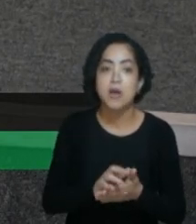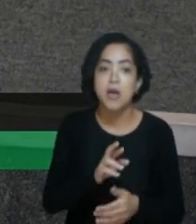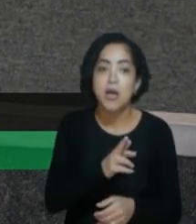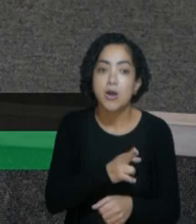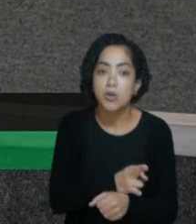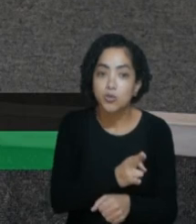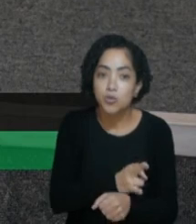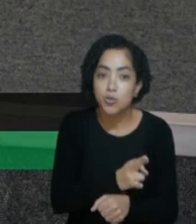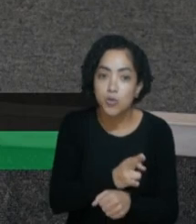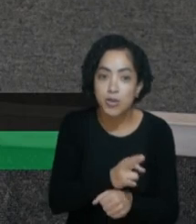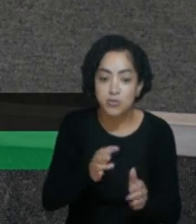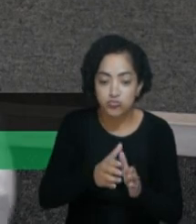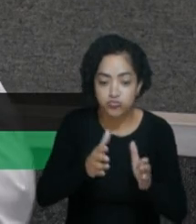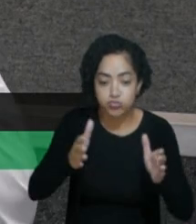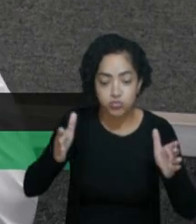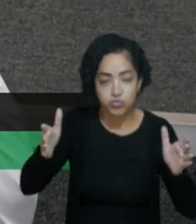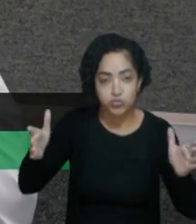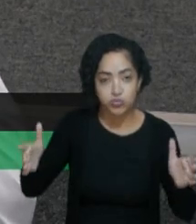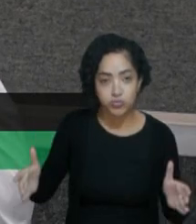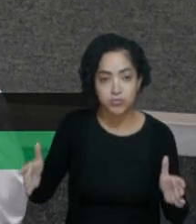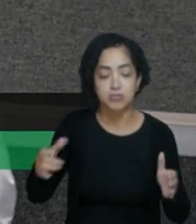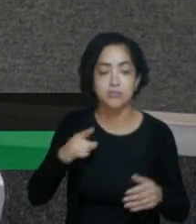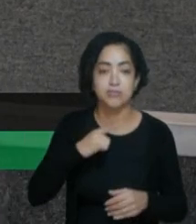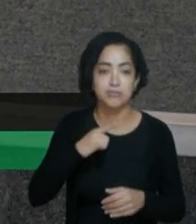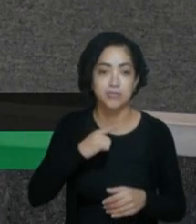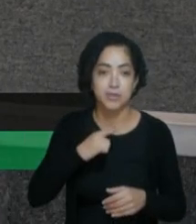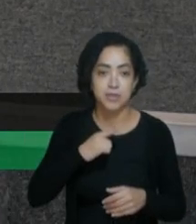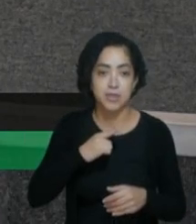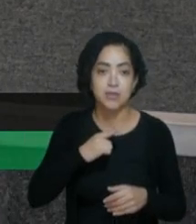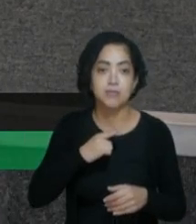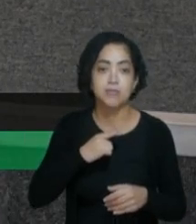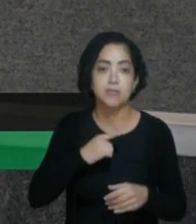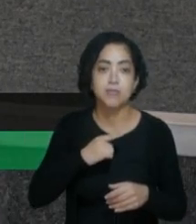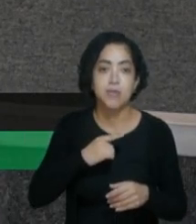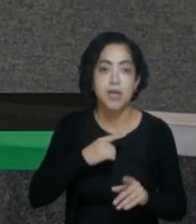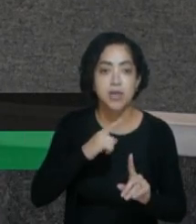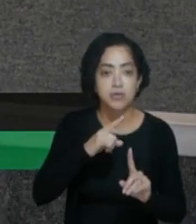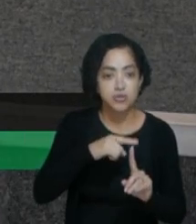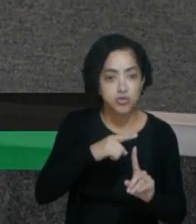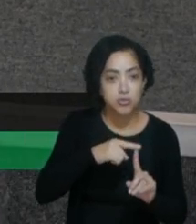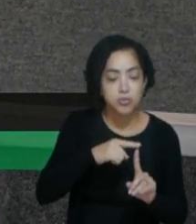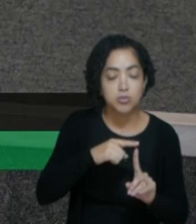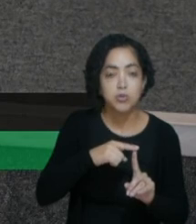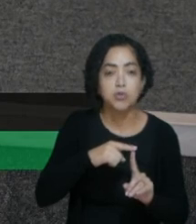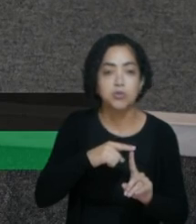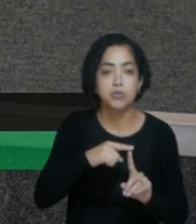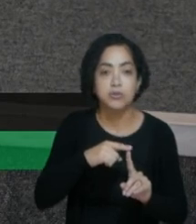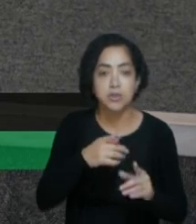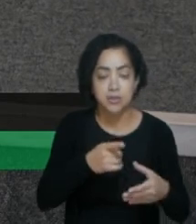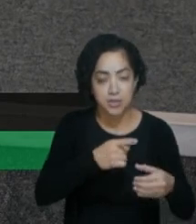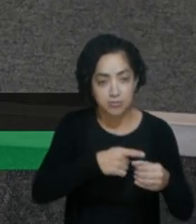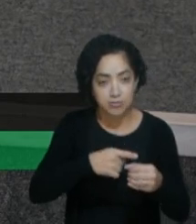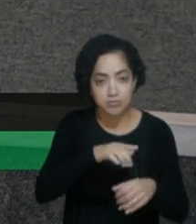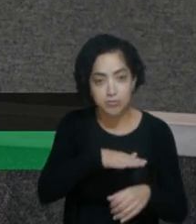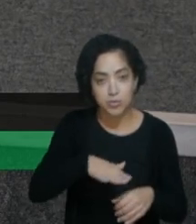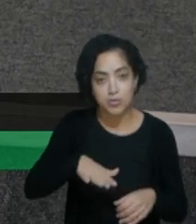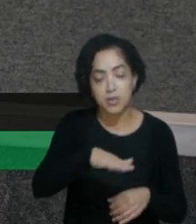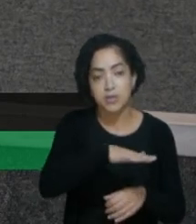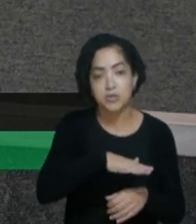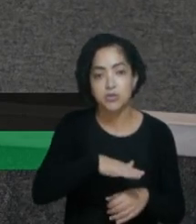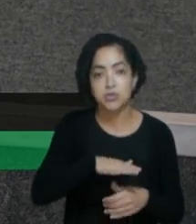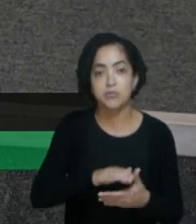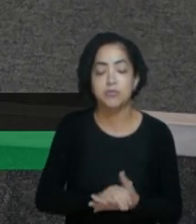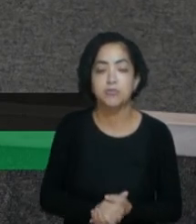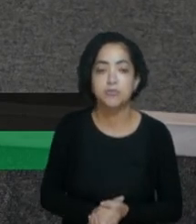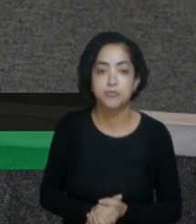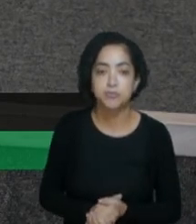mundo é um prato gigantesco a nossa cidade do Alto Vale que tem muito muito orgulho tem a tradicional festa Estadual da polenta já tive o prazer de mexer a polenta por